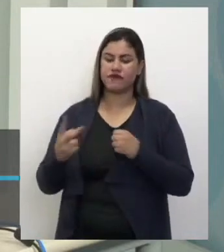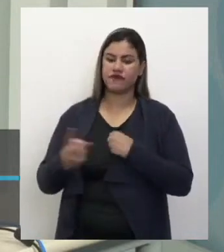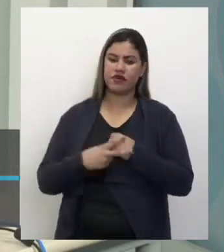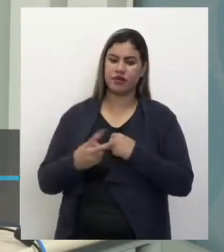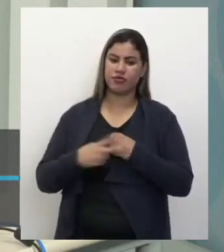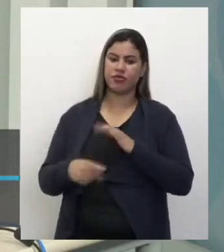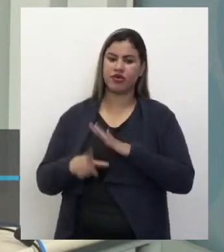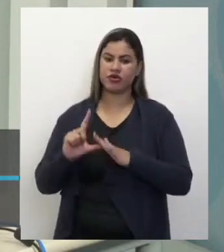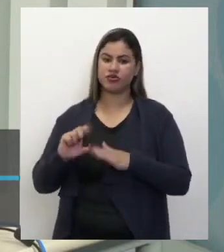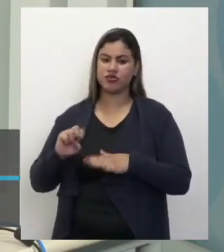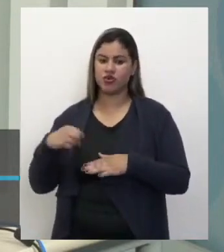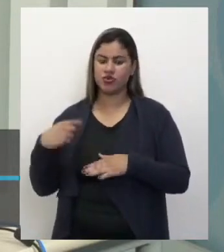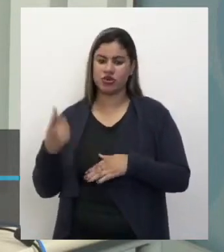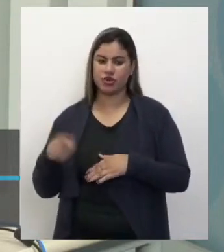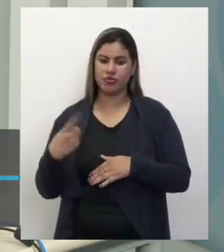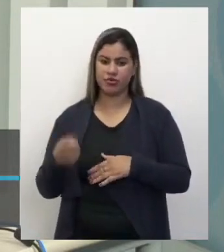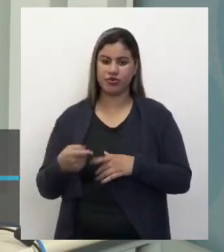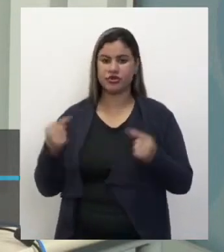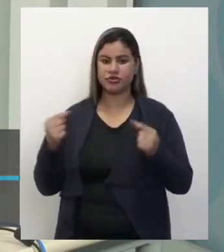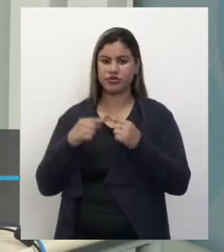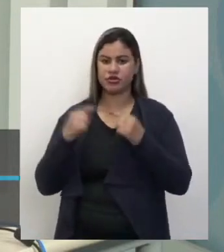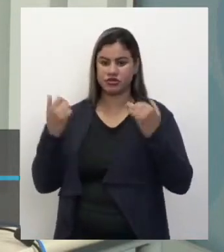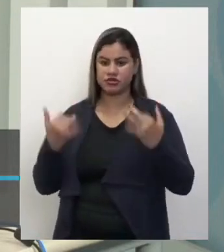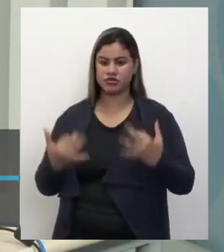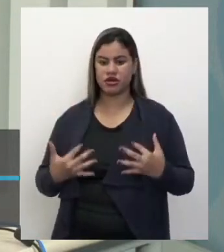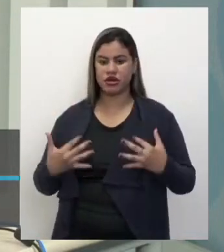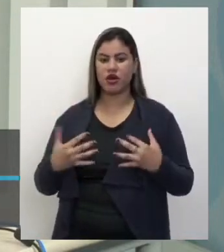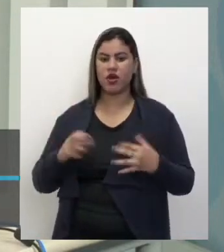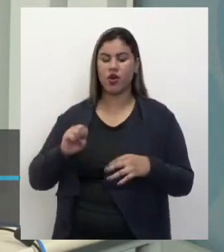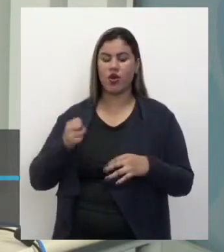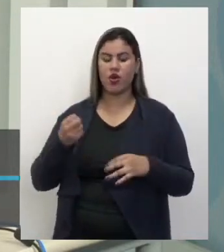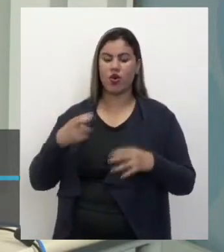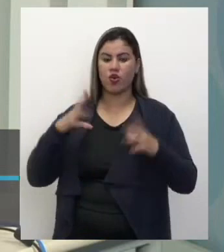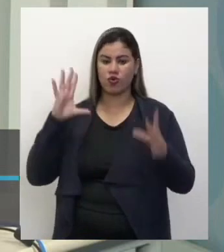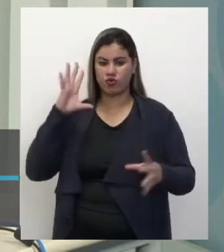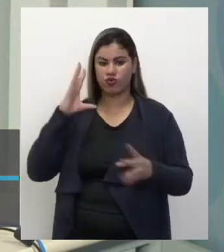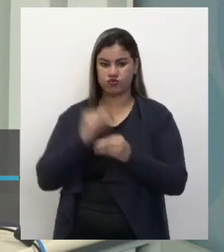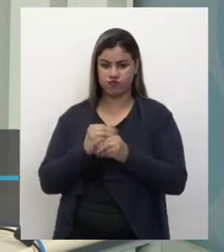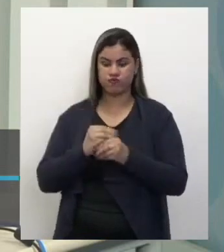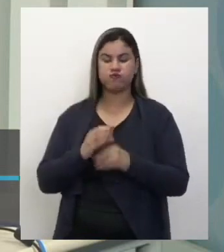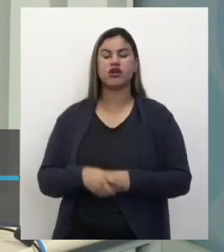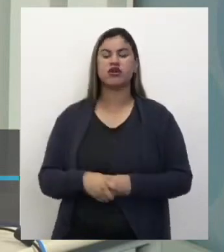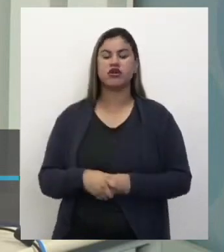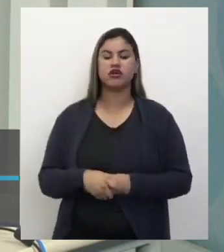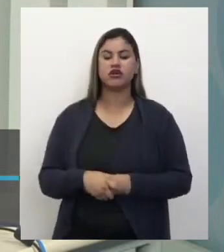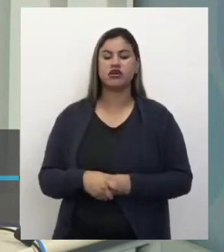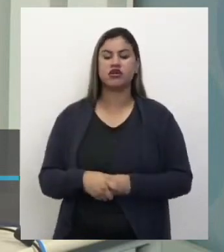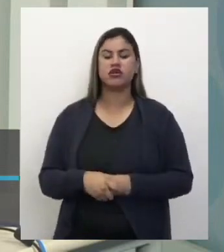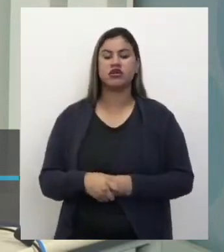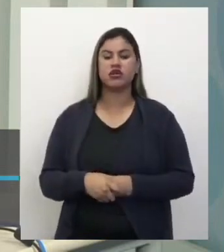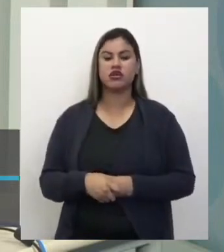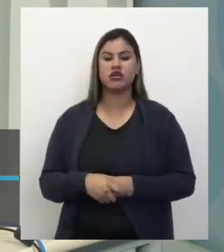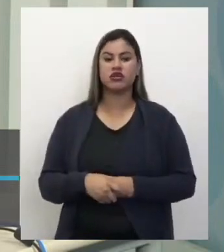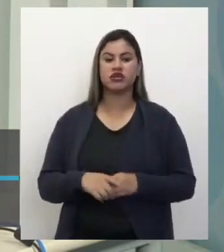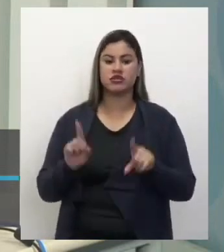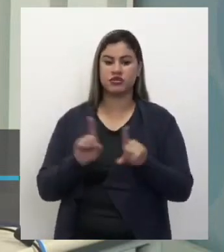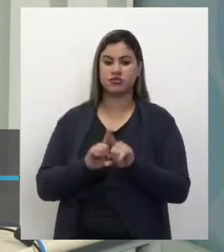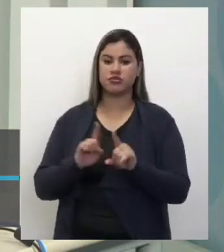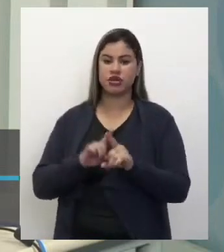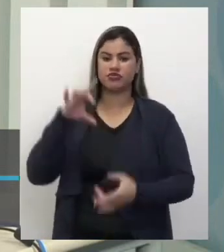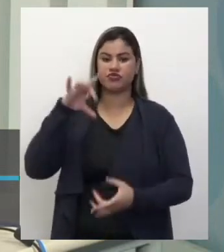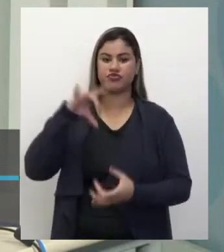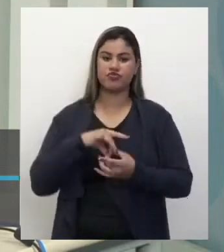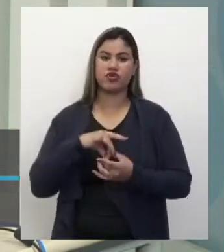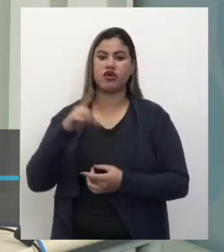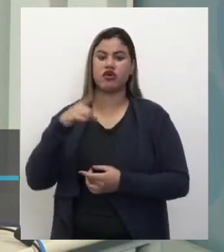depois do verbo, para ele se tornar explicativo ou uma conclusiva. E também, dentro desses elementos de coesão,